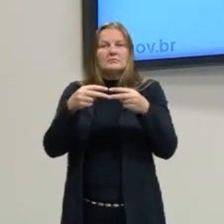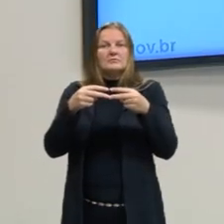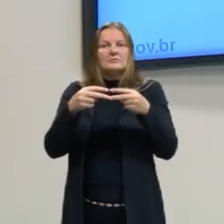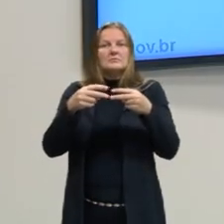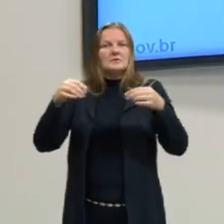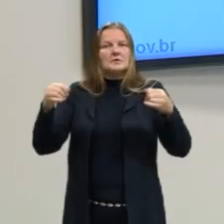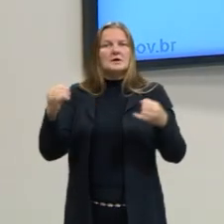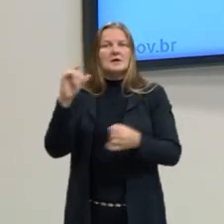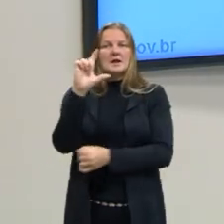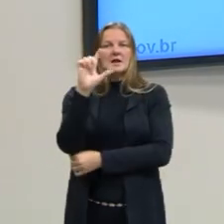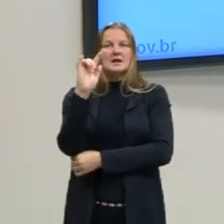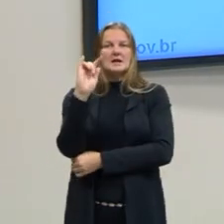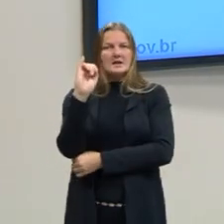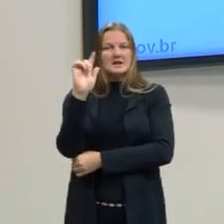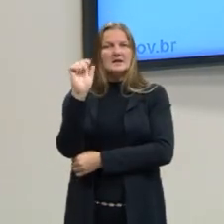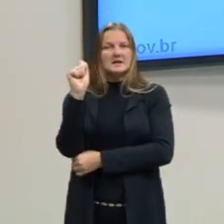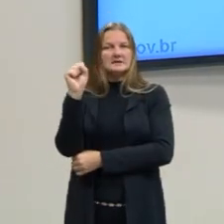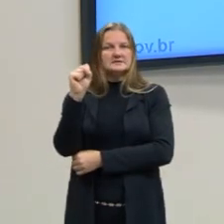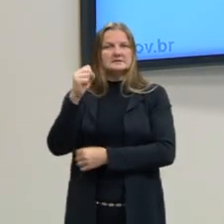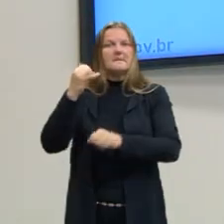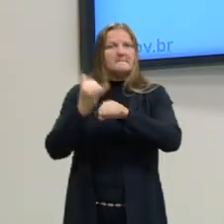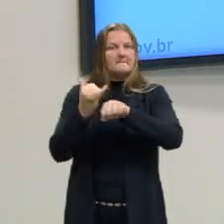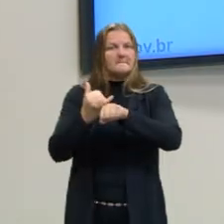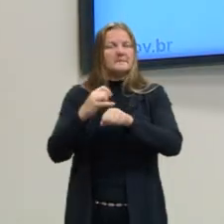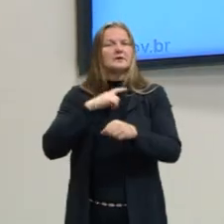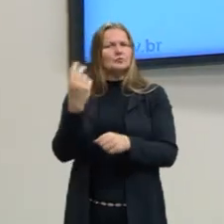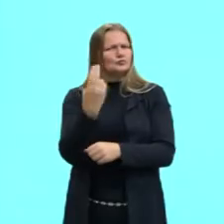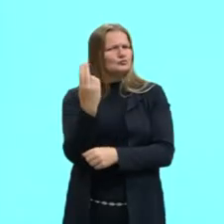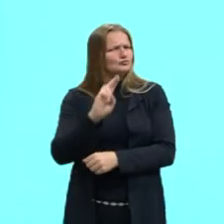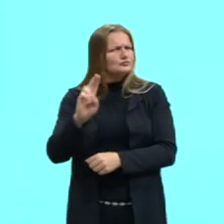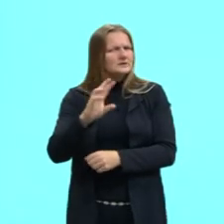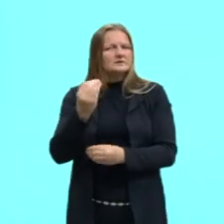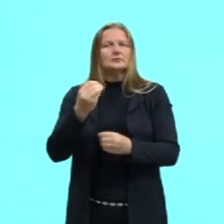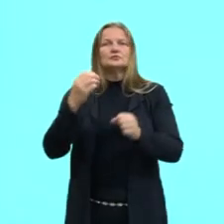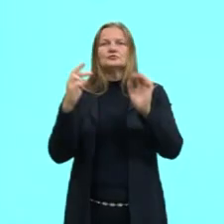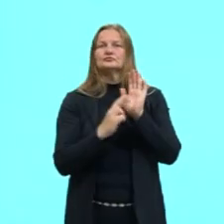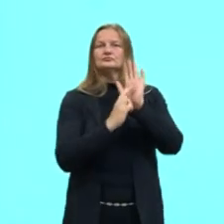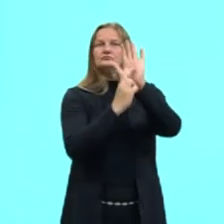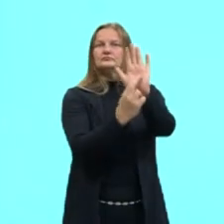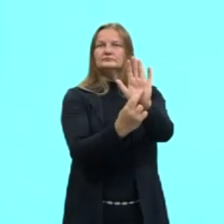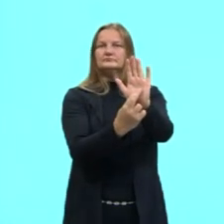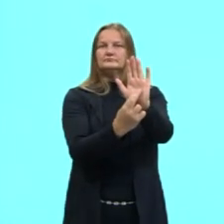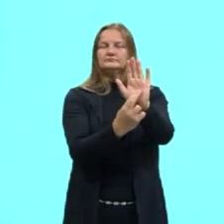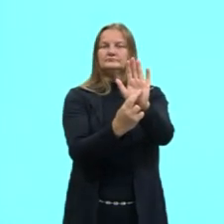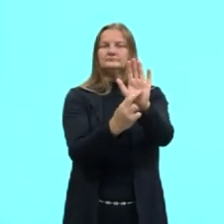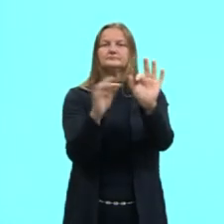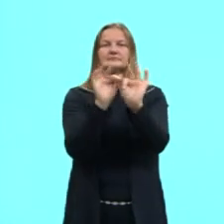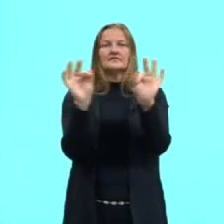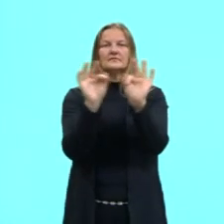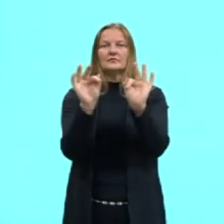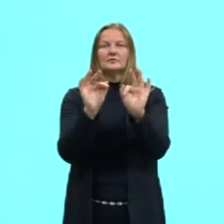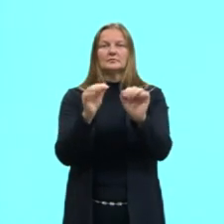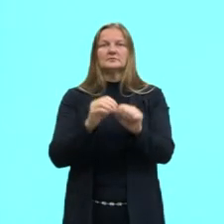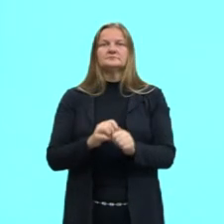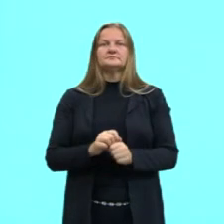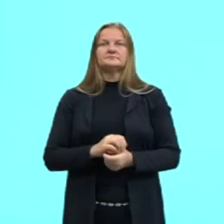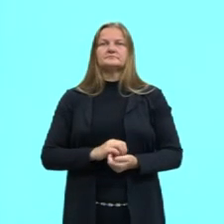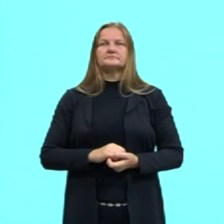fortemente utilizado pela indústria e por nós e eu tenho as representações a fórmula eletrônica que aquela das